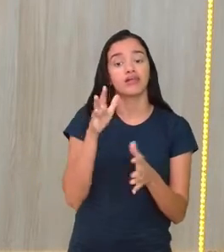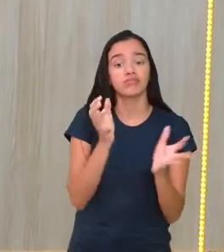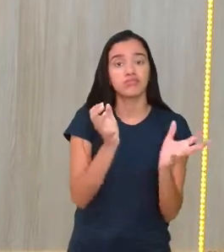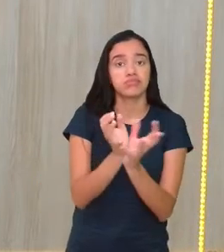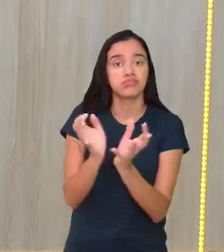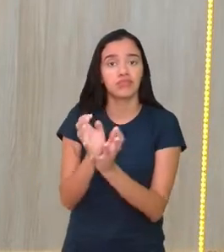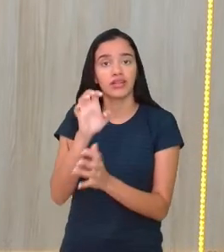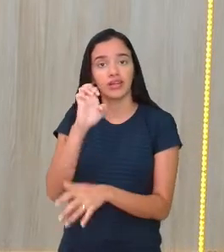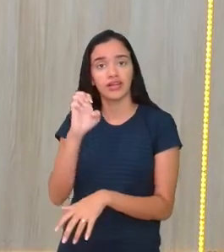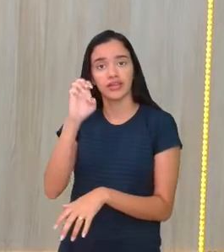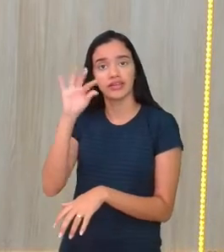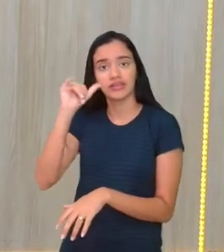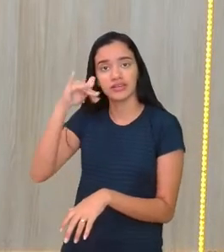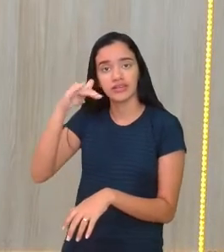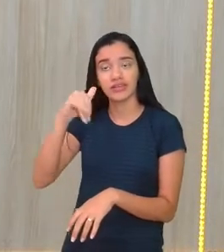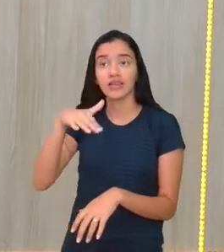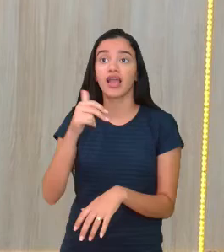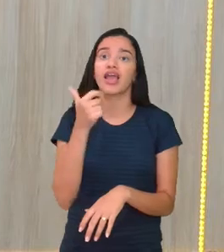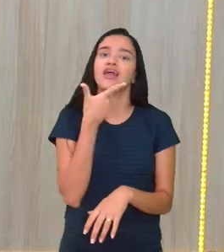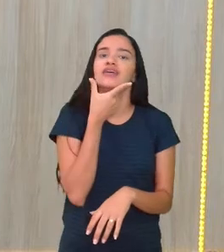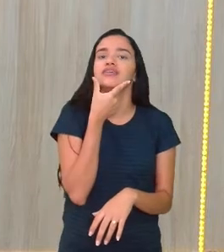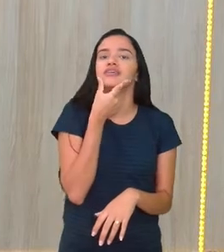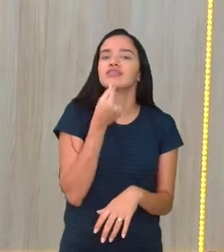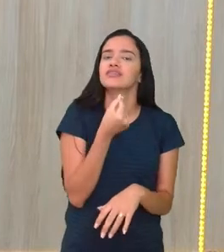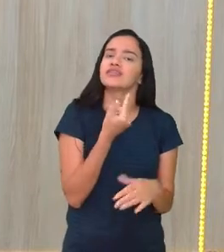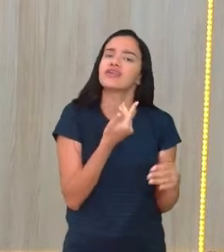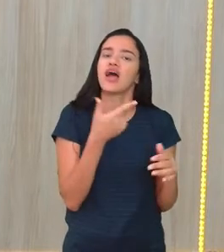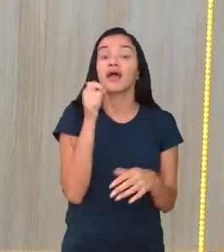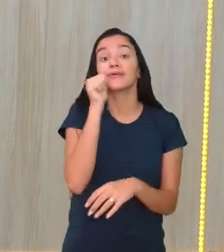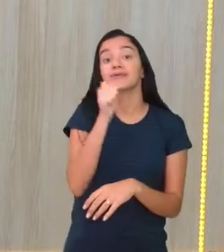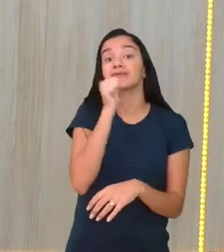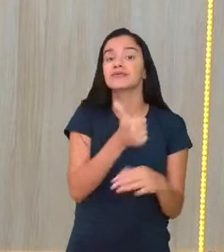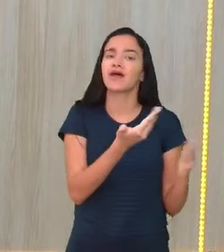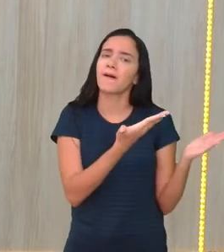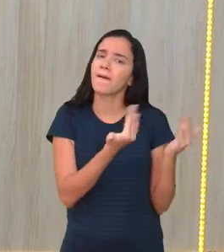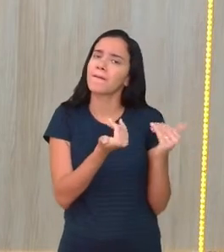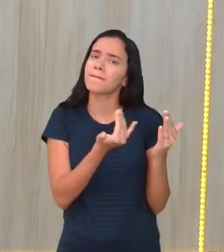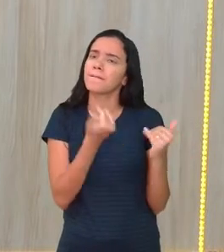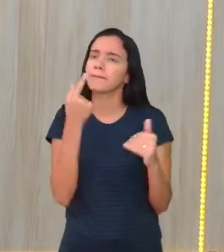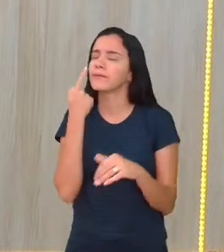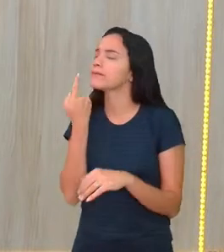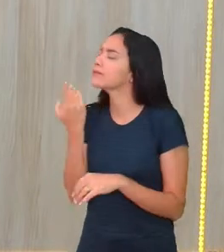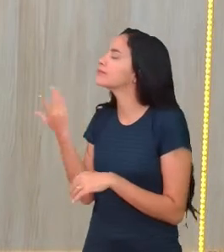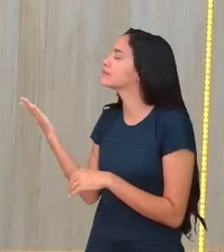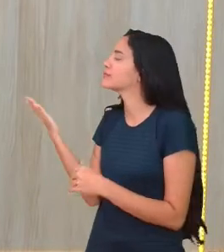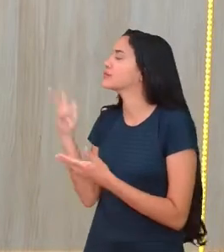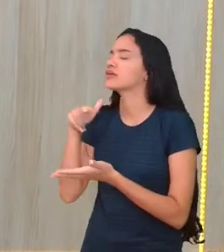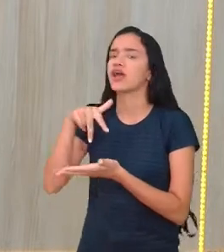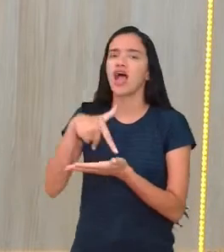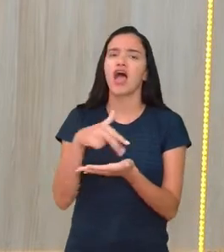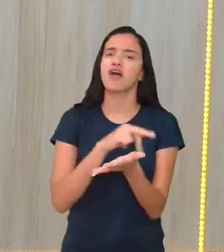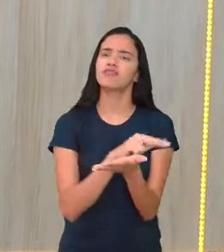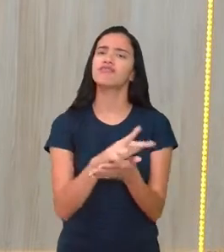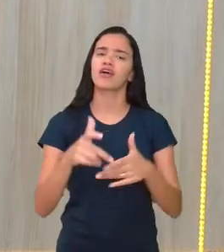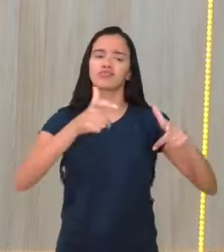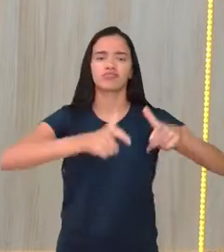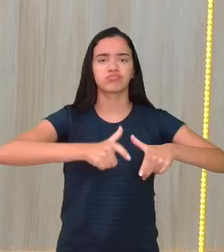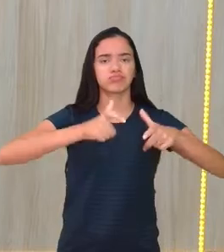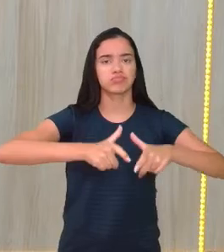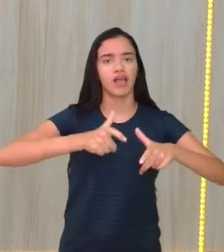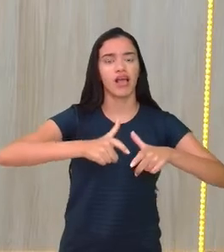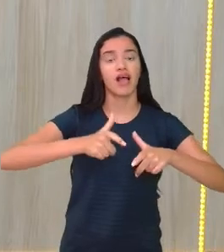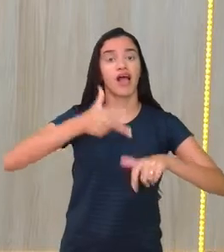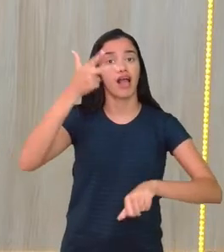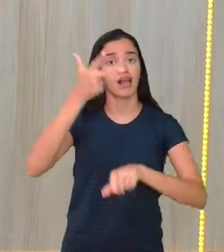dos ticunas. E essa moça, ela tem né, se destacado aí, ela tem vários discos gravados